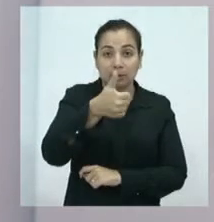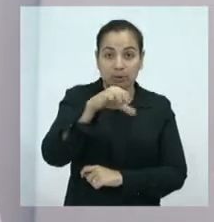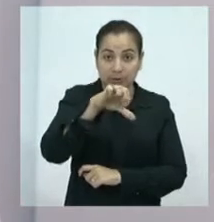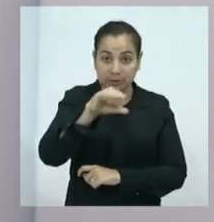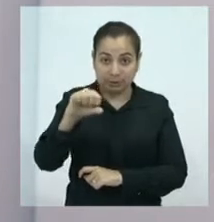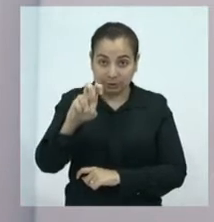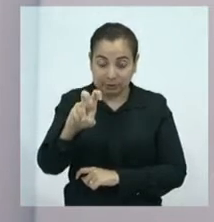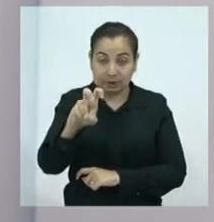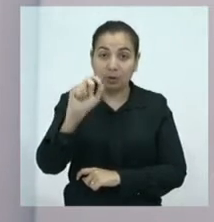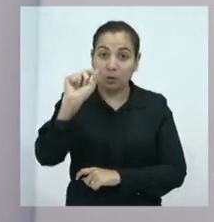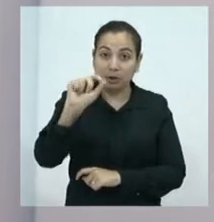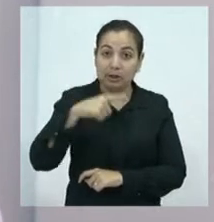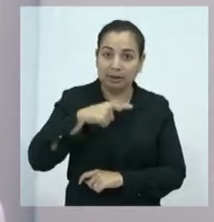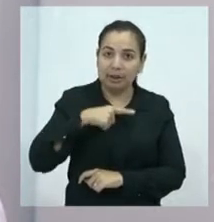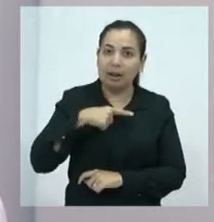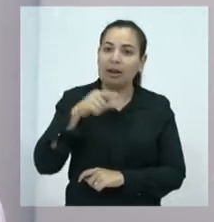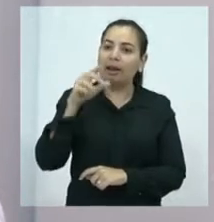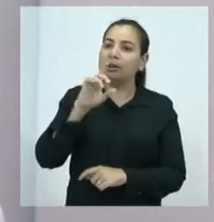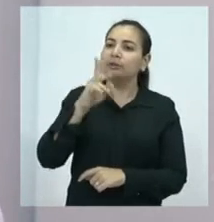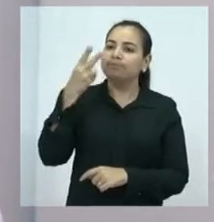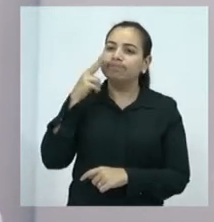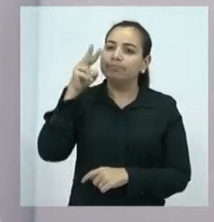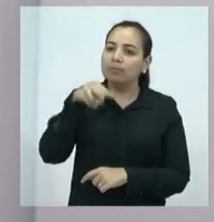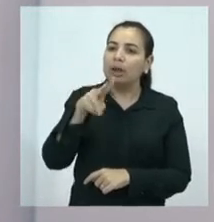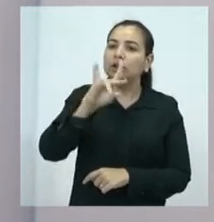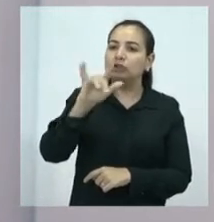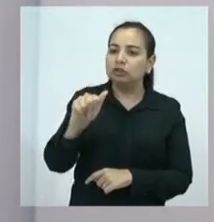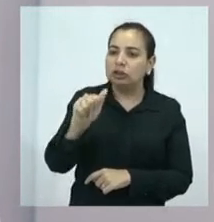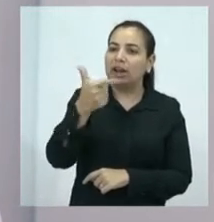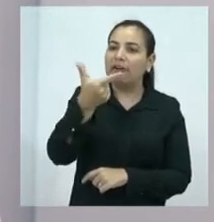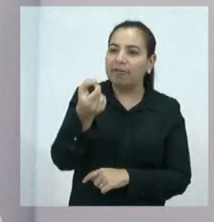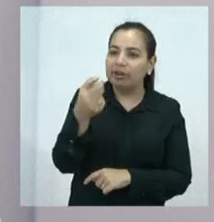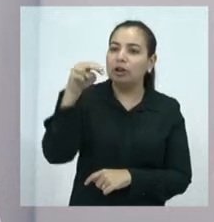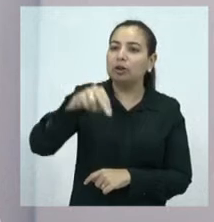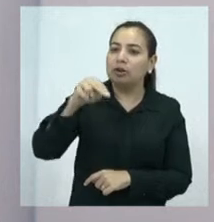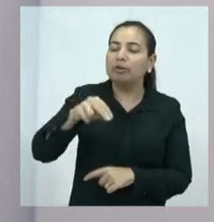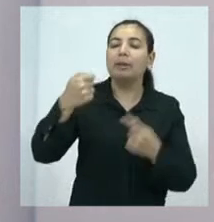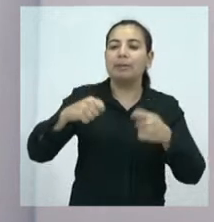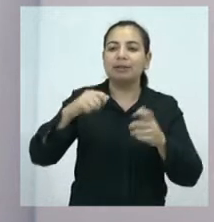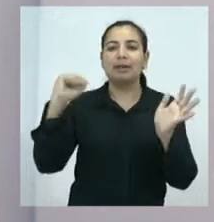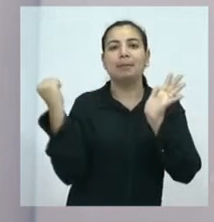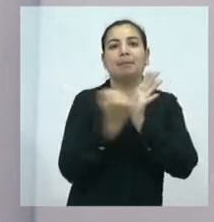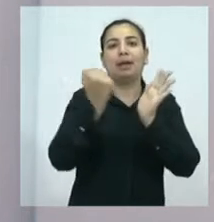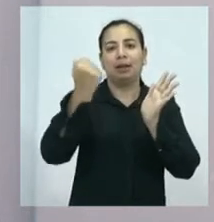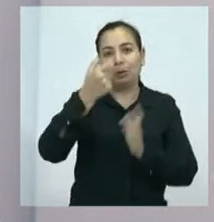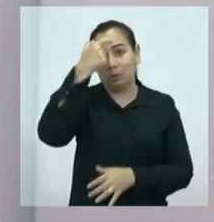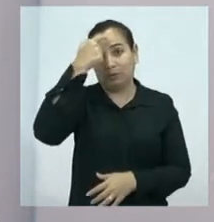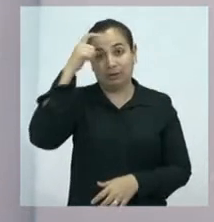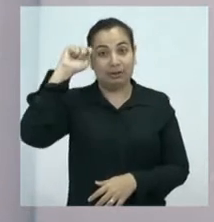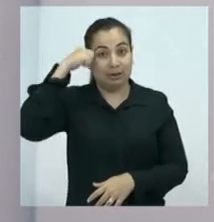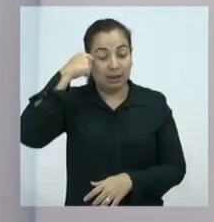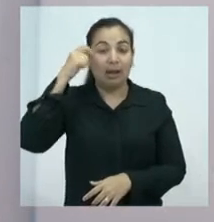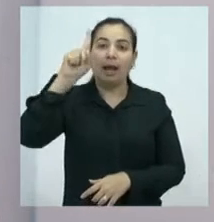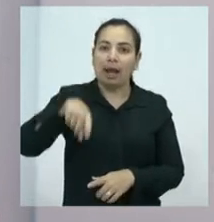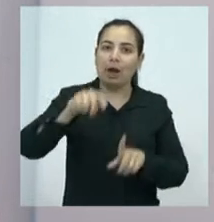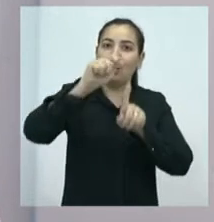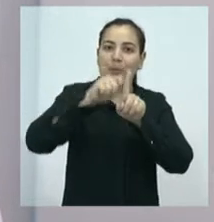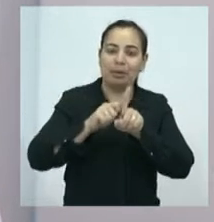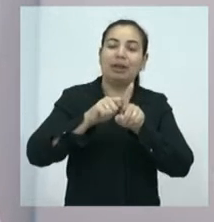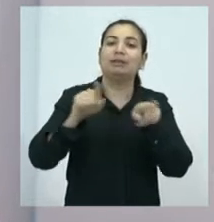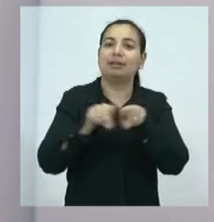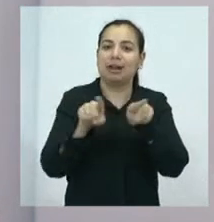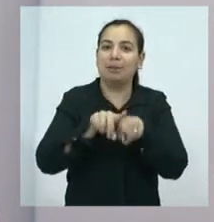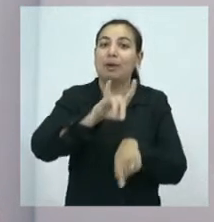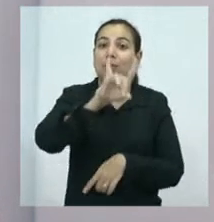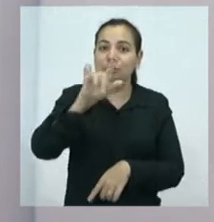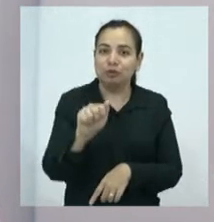comemorar-se o dia 20 de novembro como o Dia Nacional da Consciência Negra. E, de fato, é um mês, um dia que